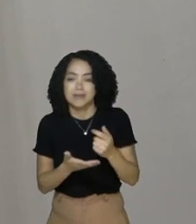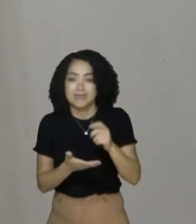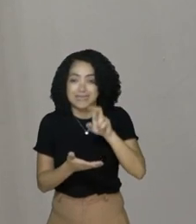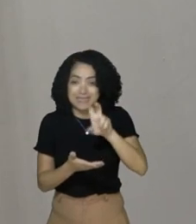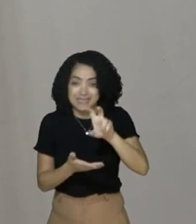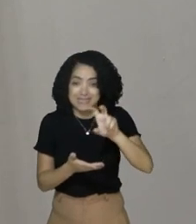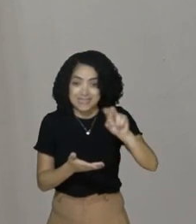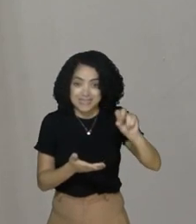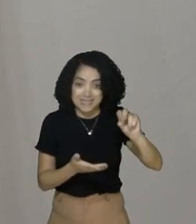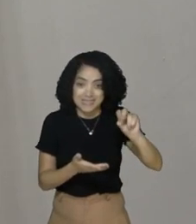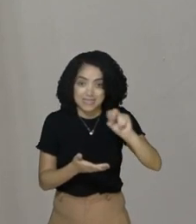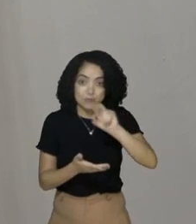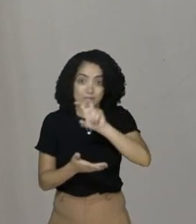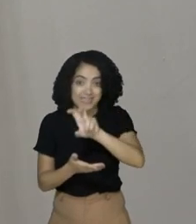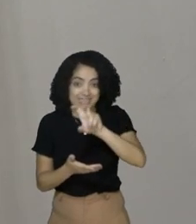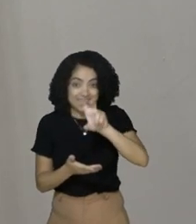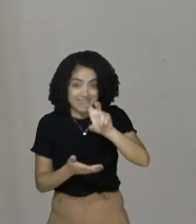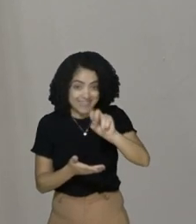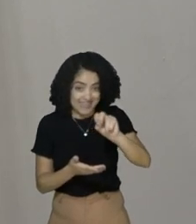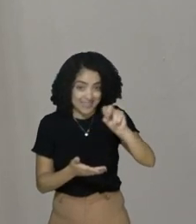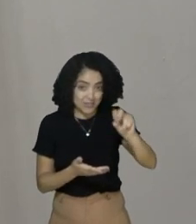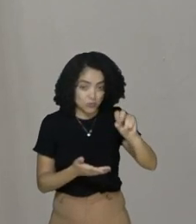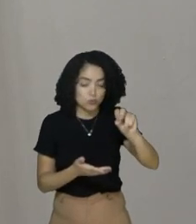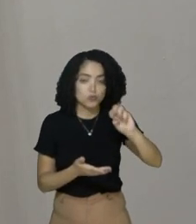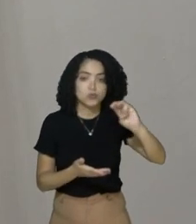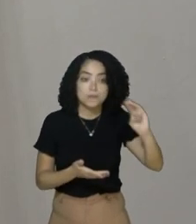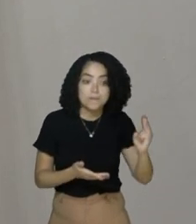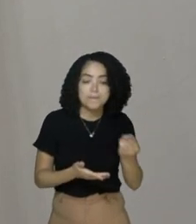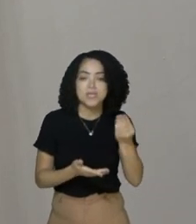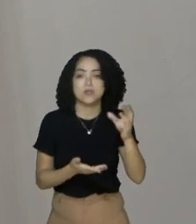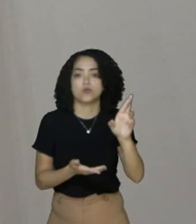500 milhões de reais.